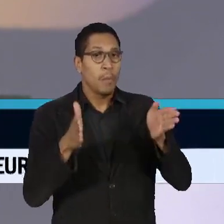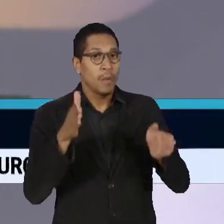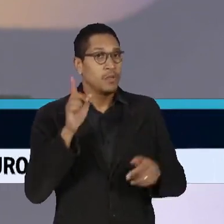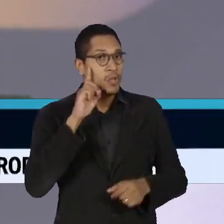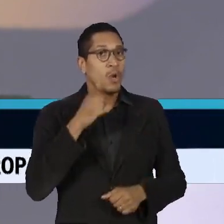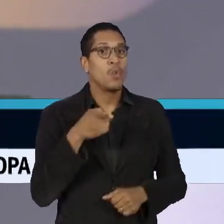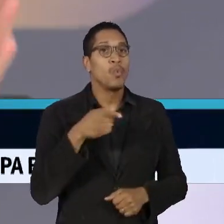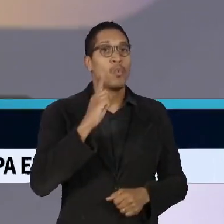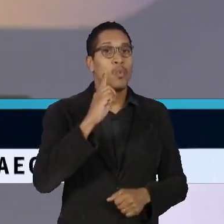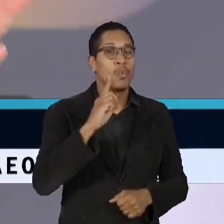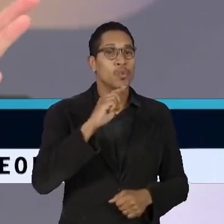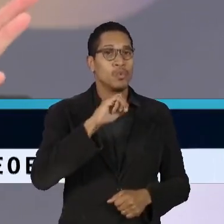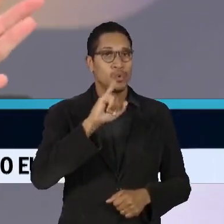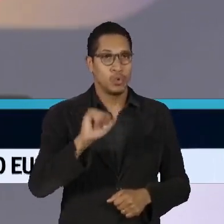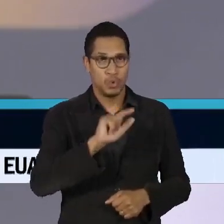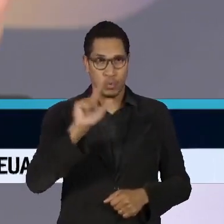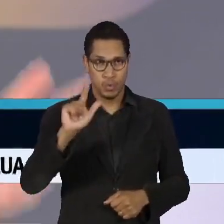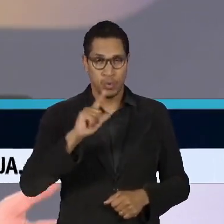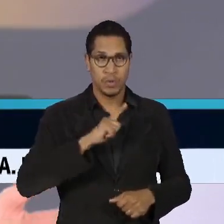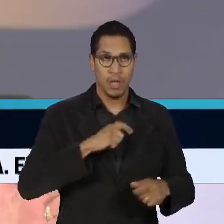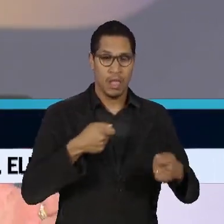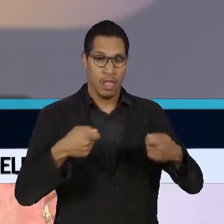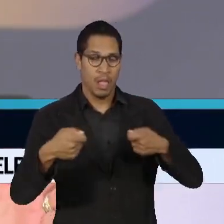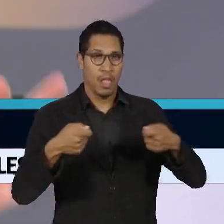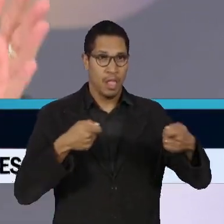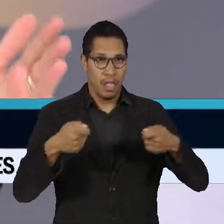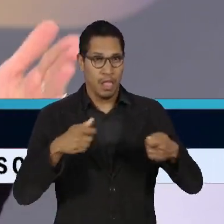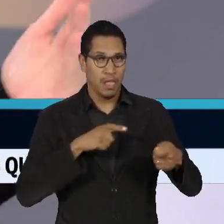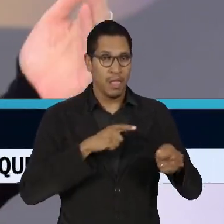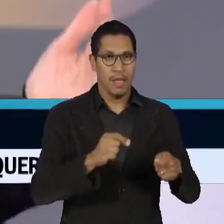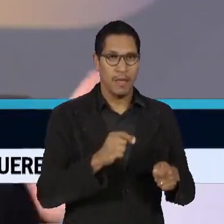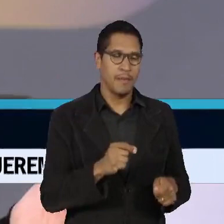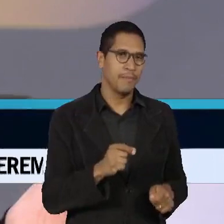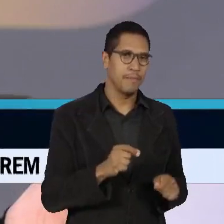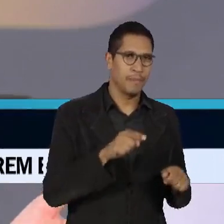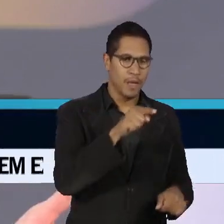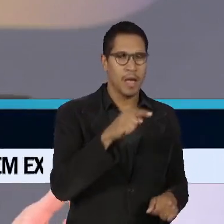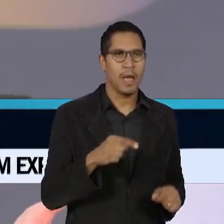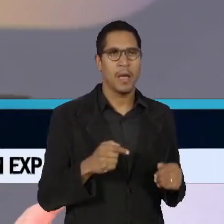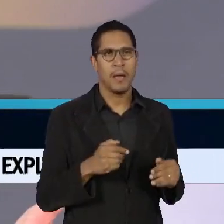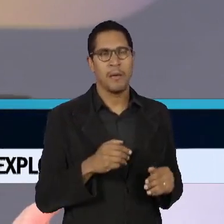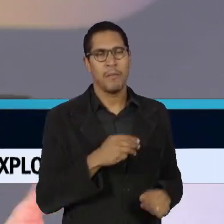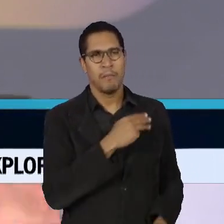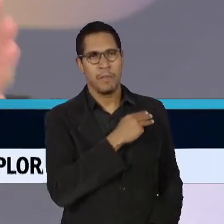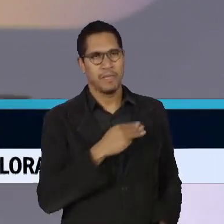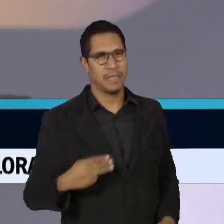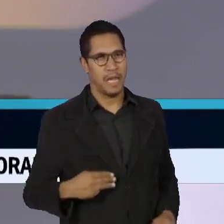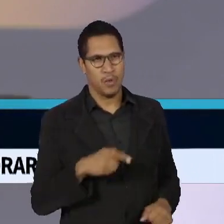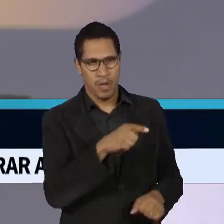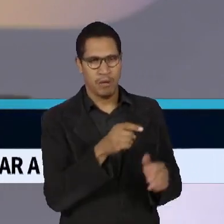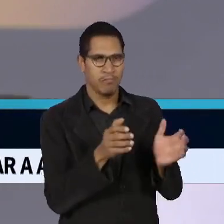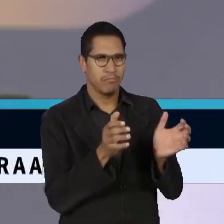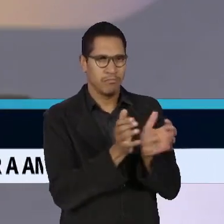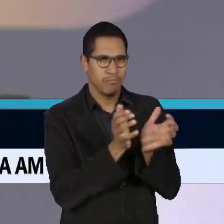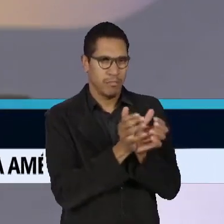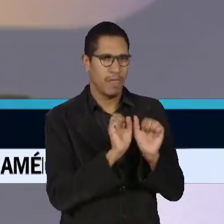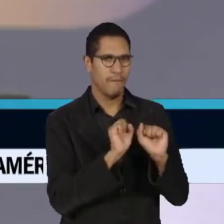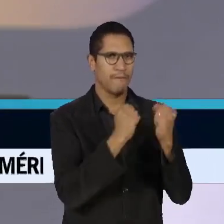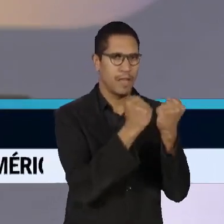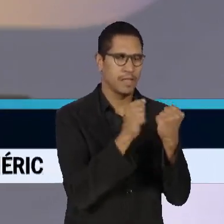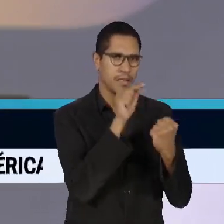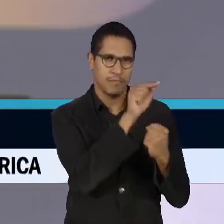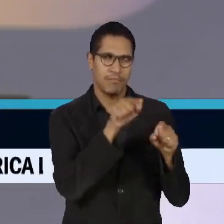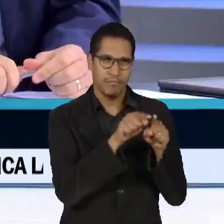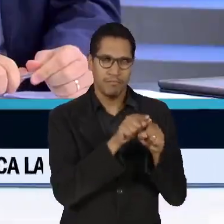de julho na queda de braço entre Ministério da Defesa o ministro da Defesa o shoyu e o prigodin o Ministério da Defesa